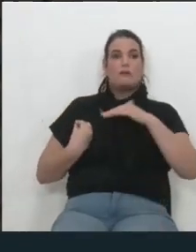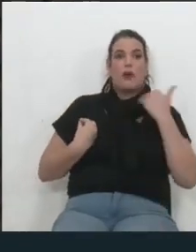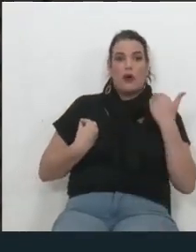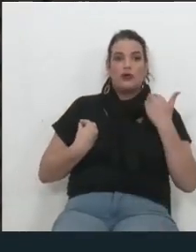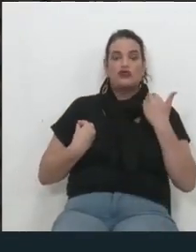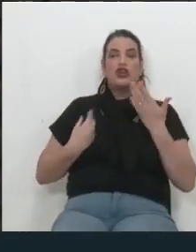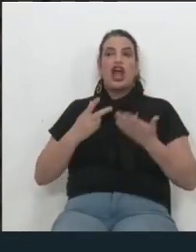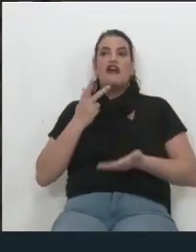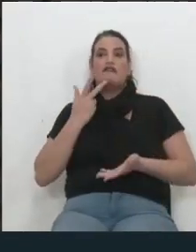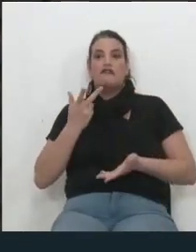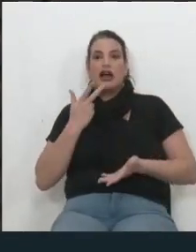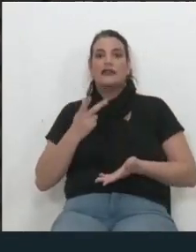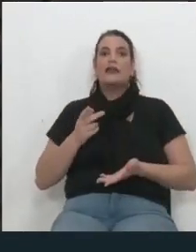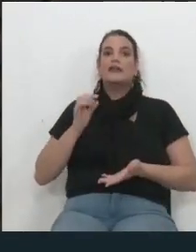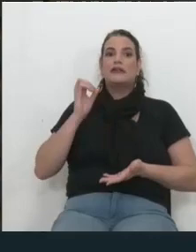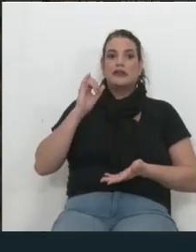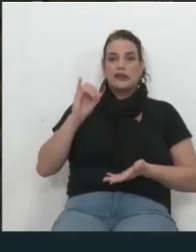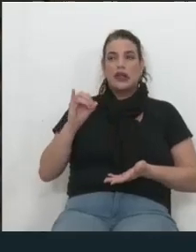conversa se